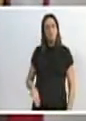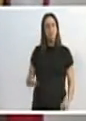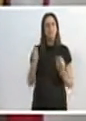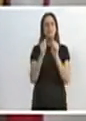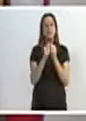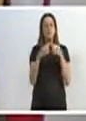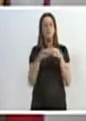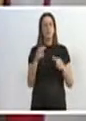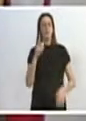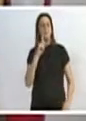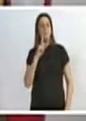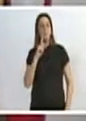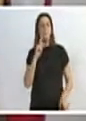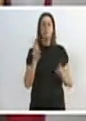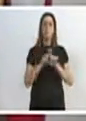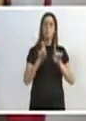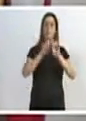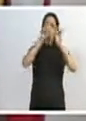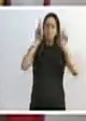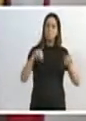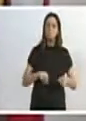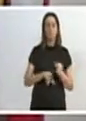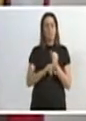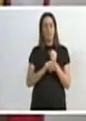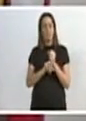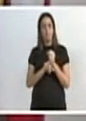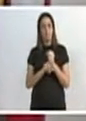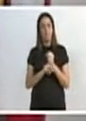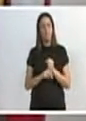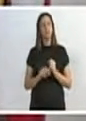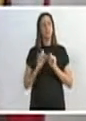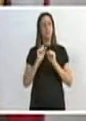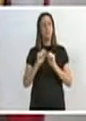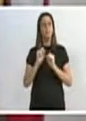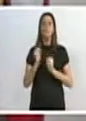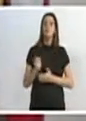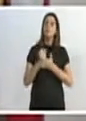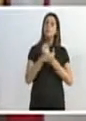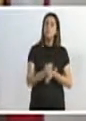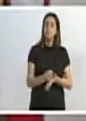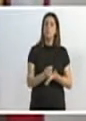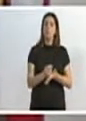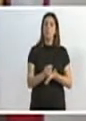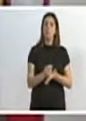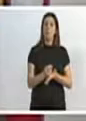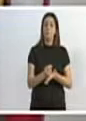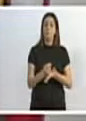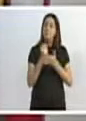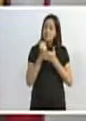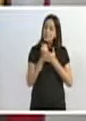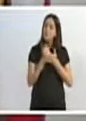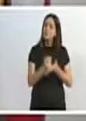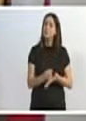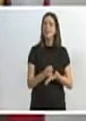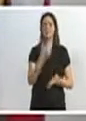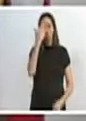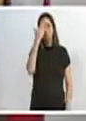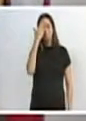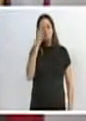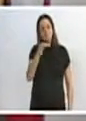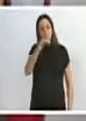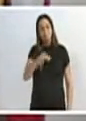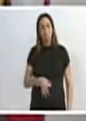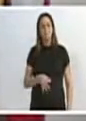a todos os demais servidores da Secretaria de Educação, que puderam contribuir diretamente nesse que eu tenho certeza é um dos